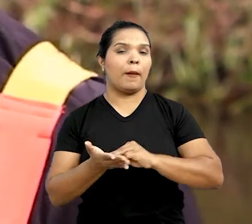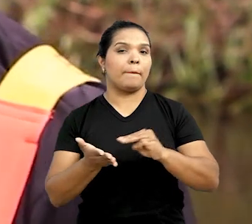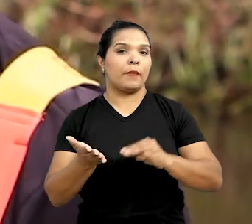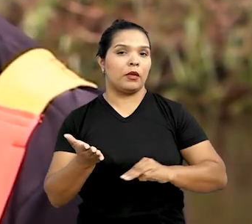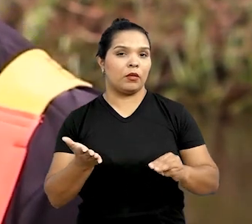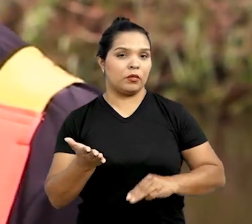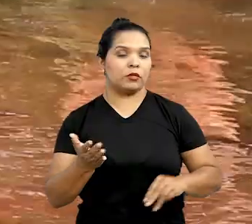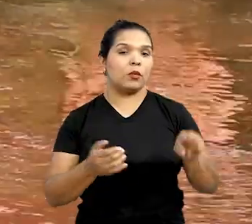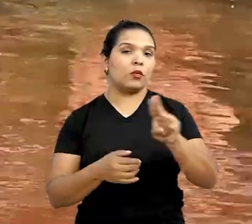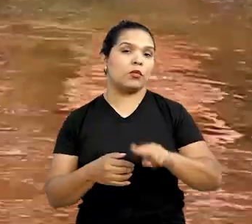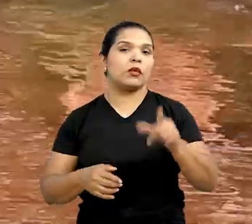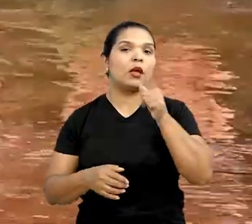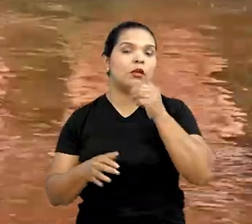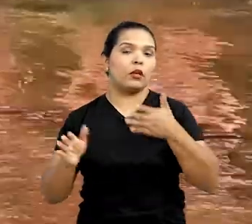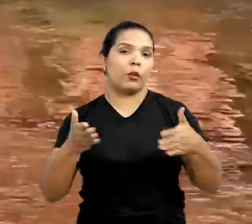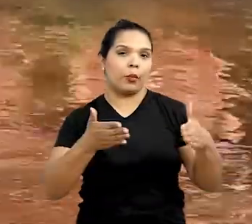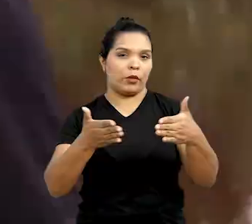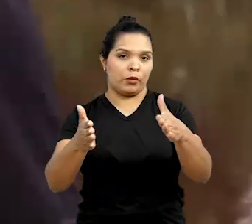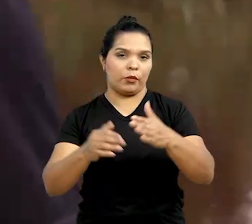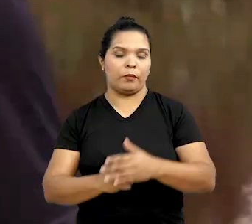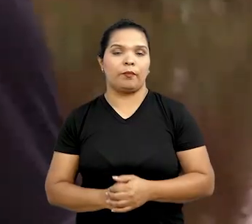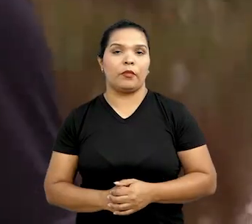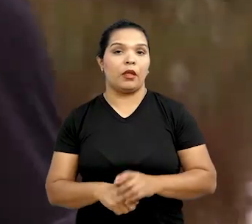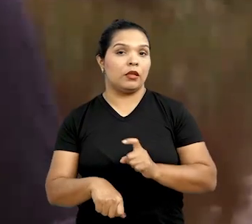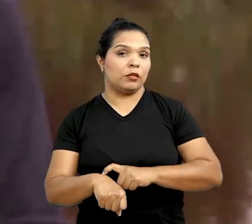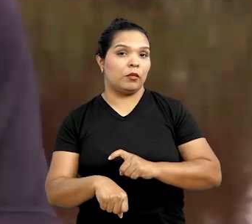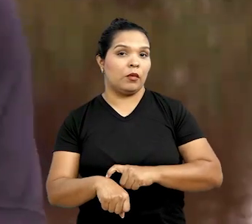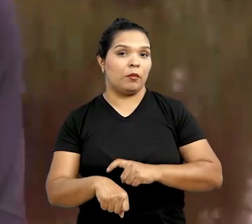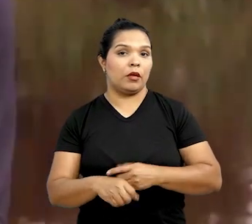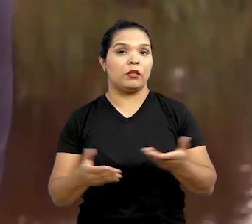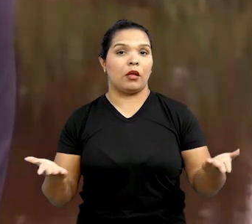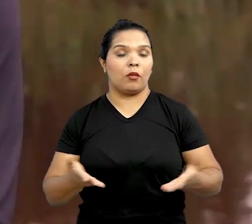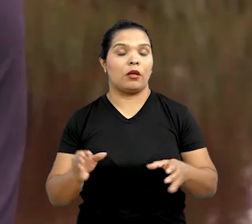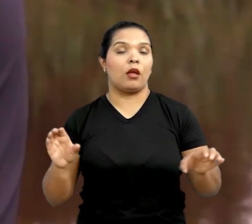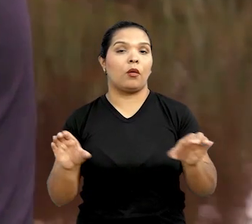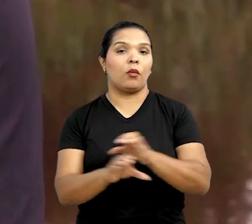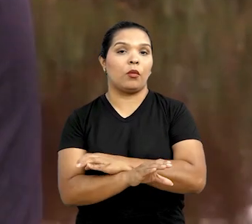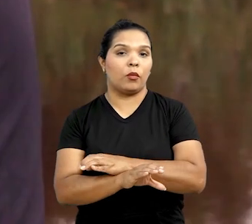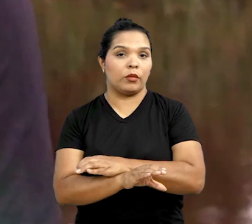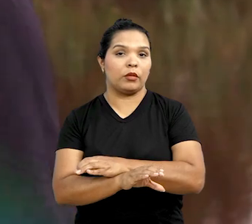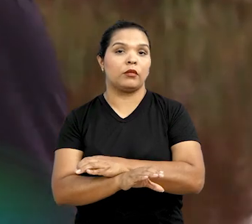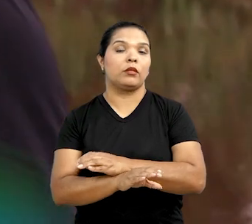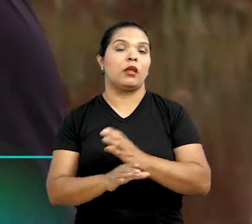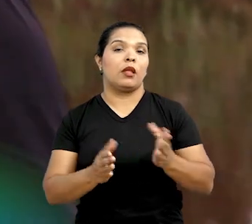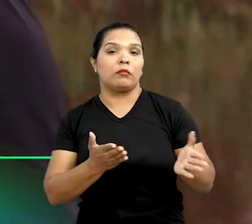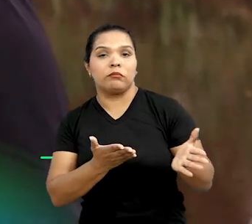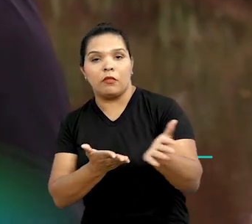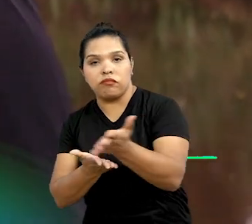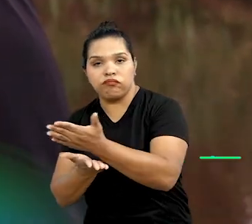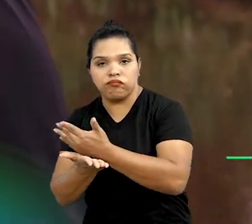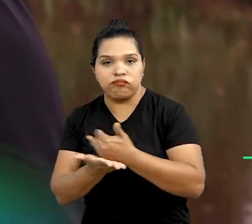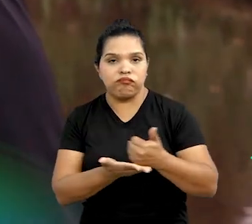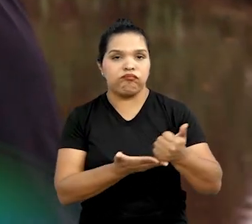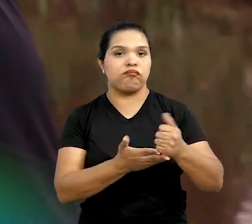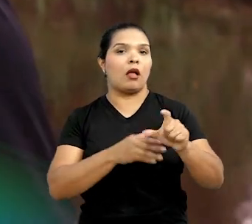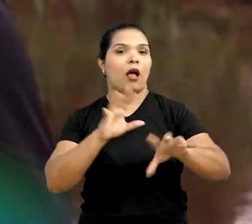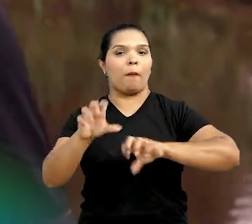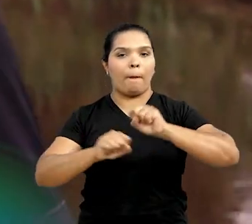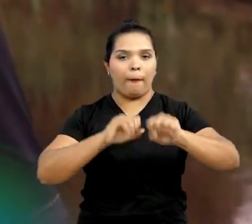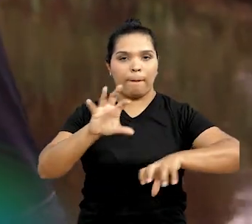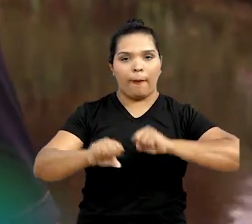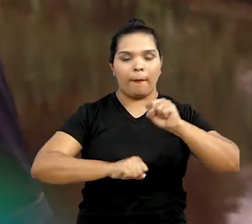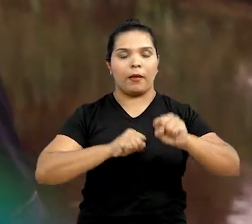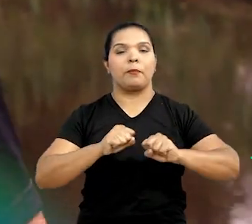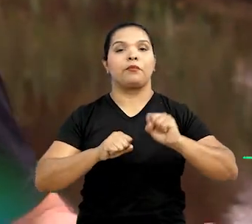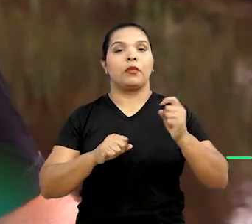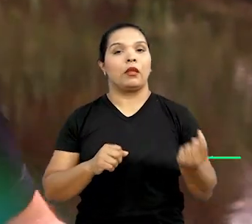metodologia empregada no rio Itapicuruaçu. Nesse momento, nós estamos concluindo essa fase de coleta de dados. O que é essa etapa de coleta